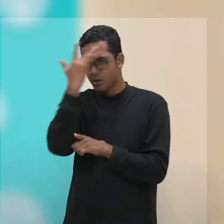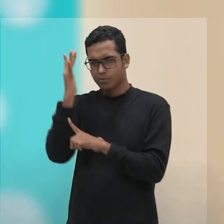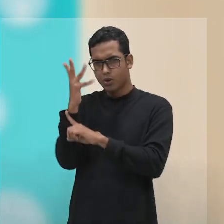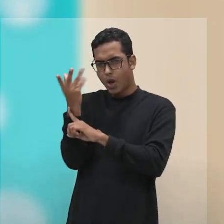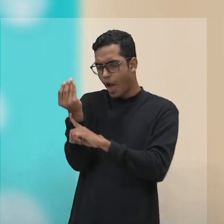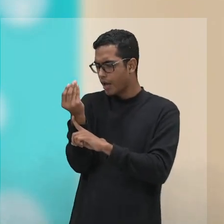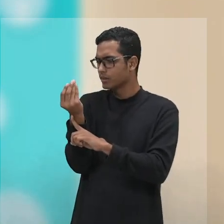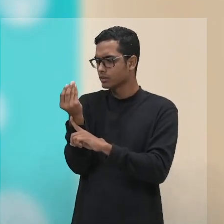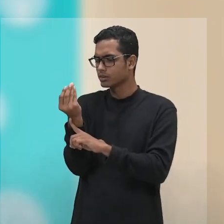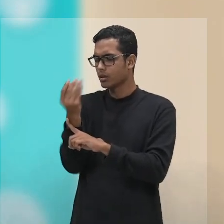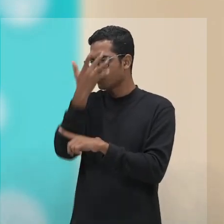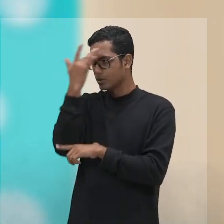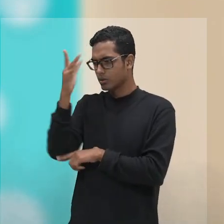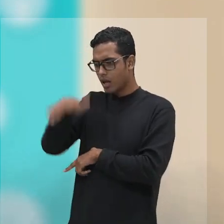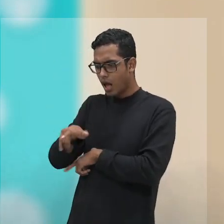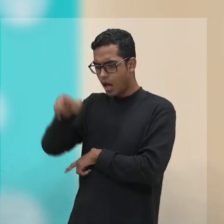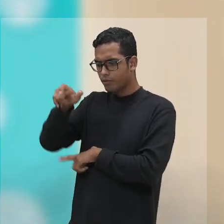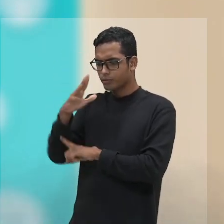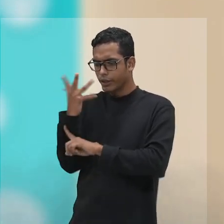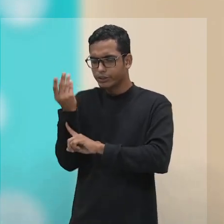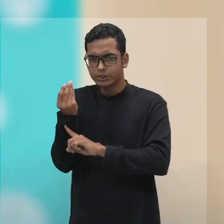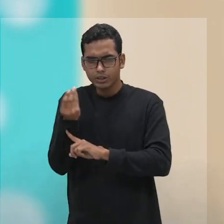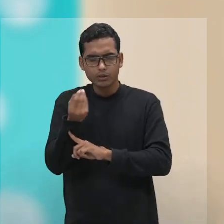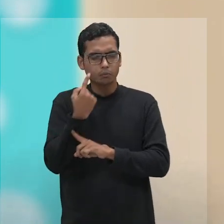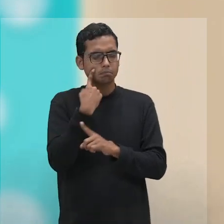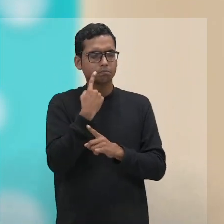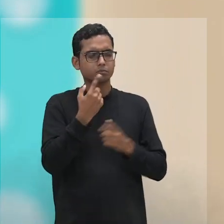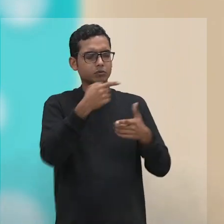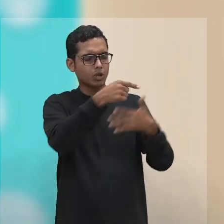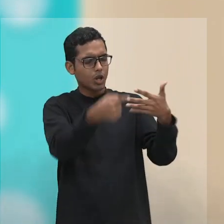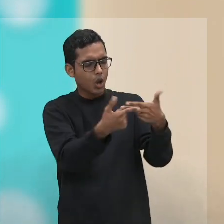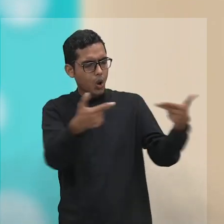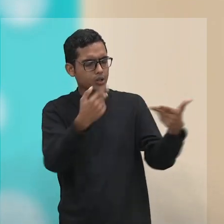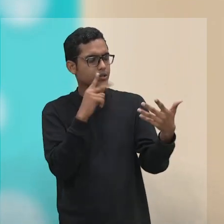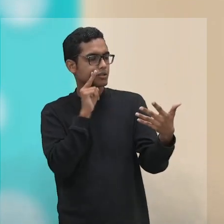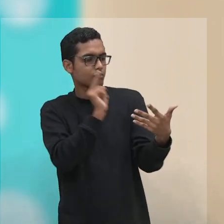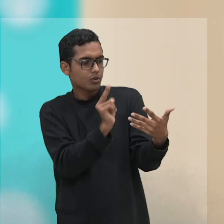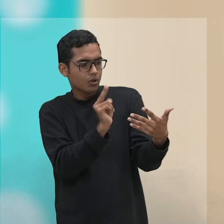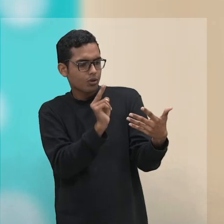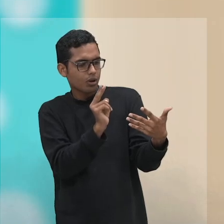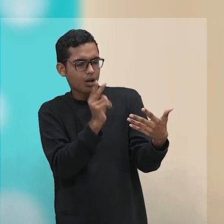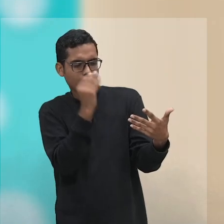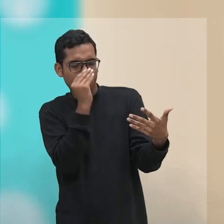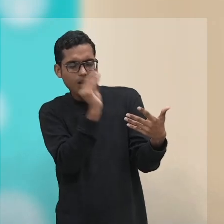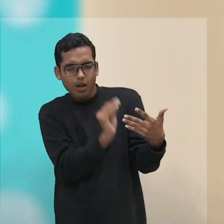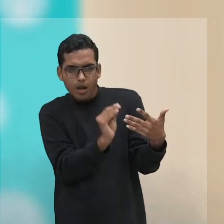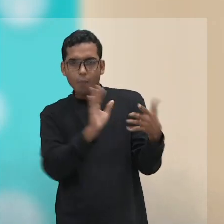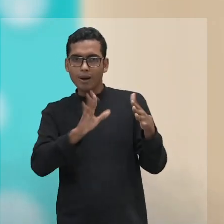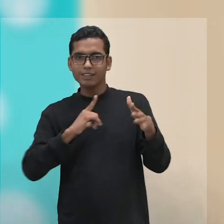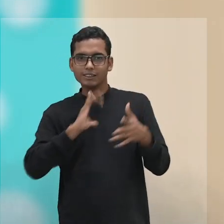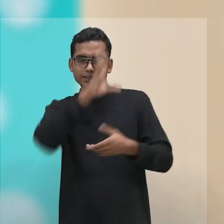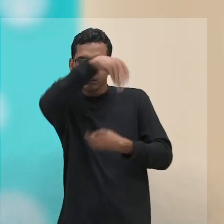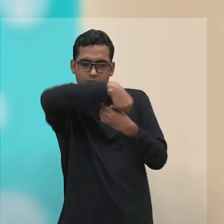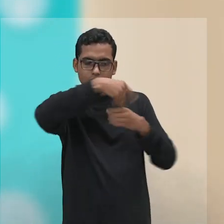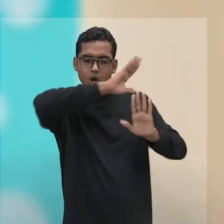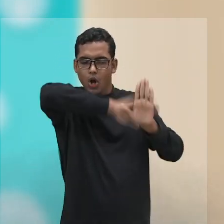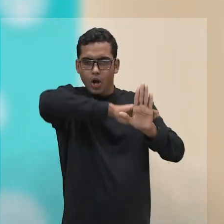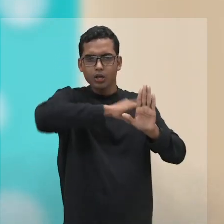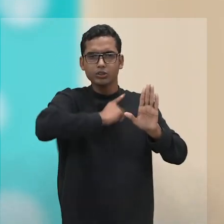artista, então, você percebeu que ali tinha um cunho, vamos dizer, religioso,